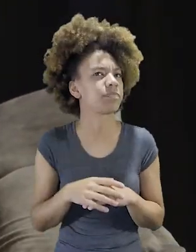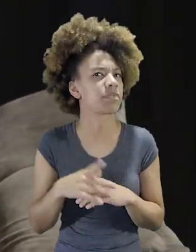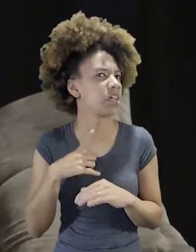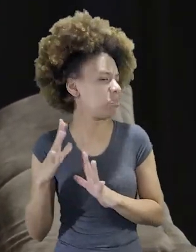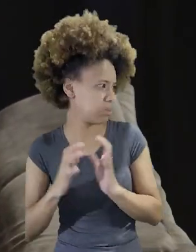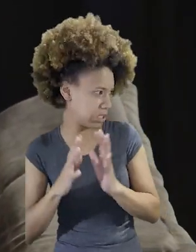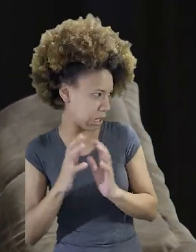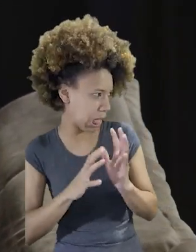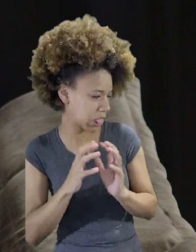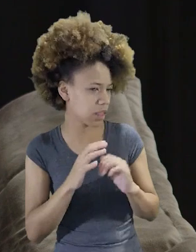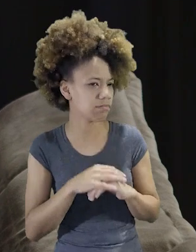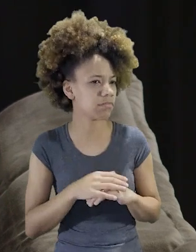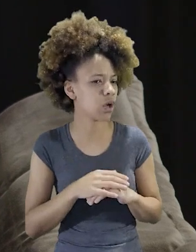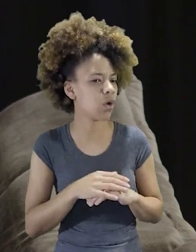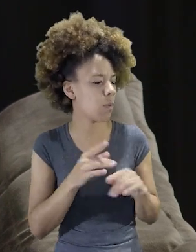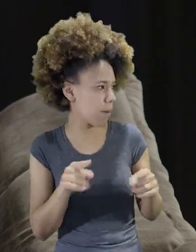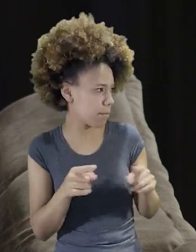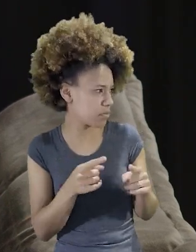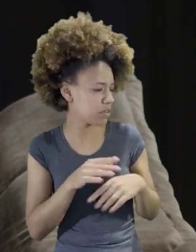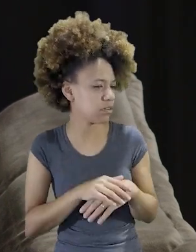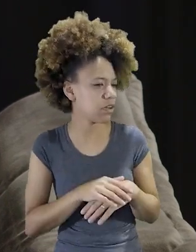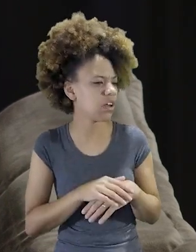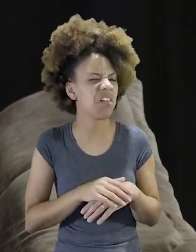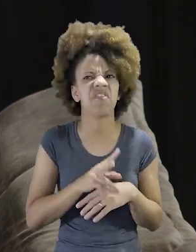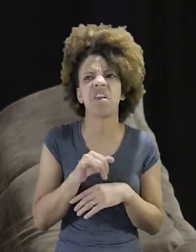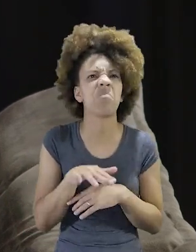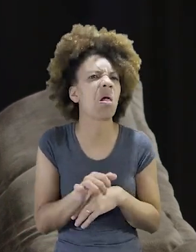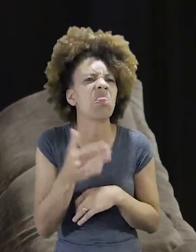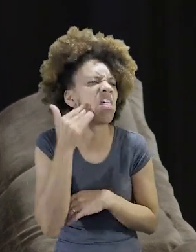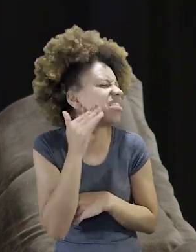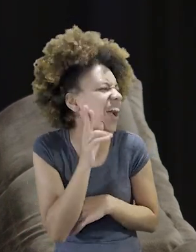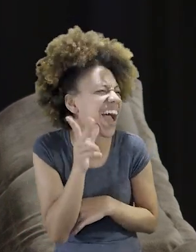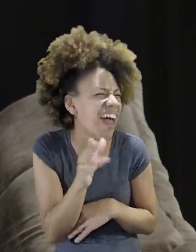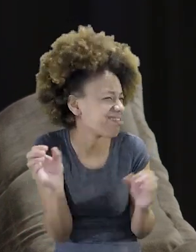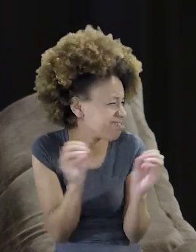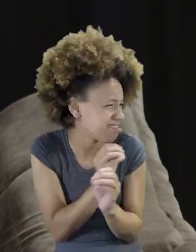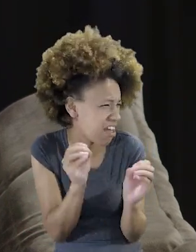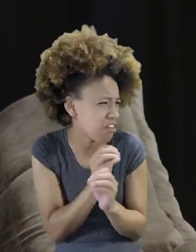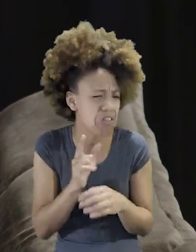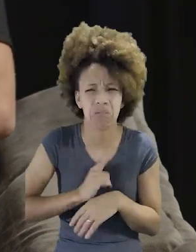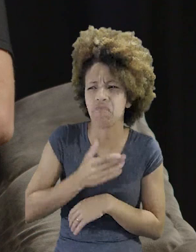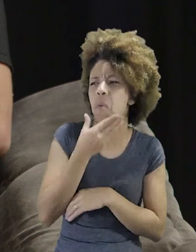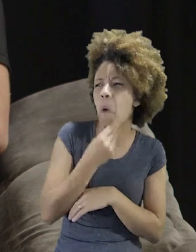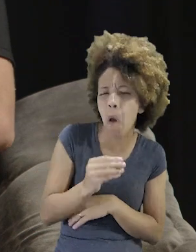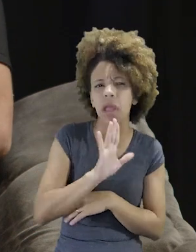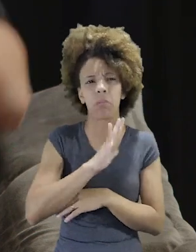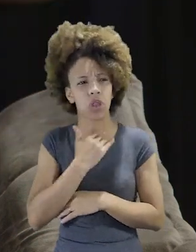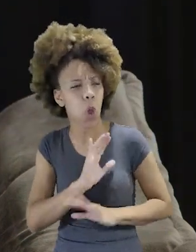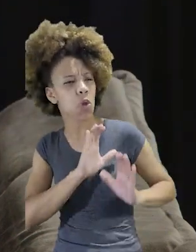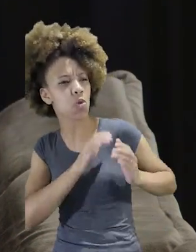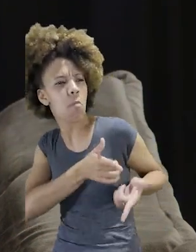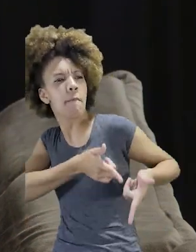tipo teve uma treta eu lembro disso que tava vindo via e-mail eu não tava entendendo um tinha um cara que morreu